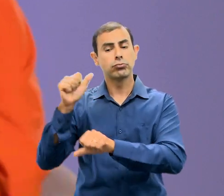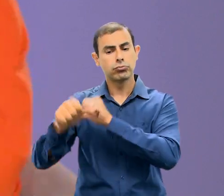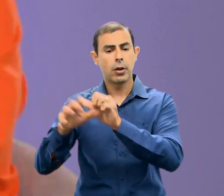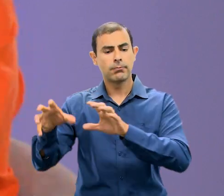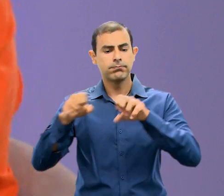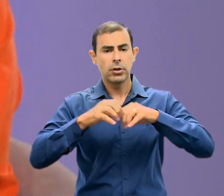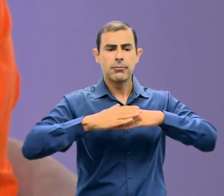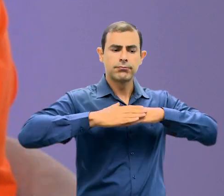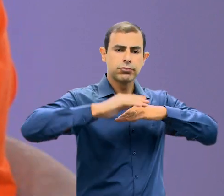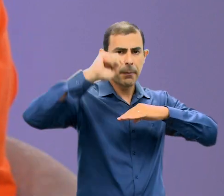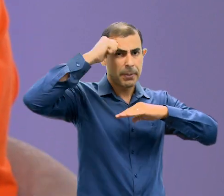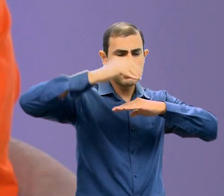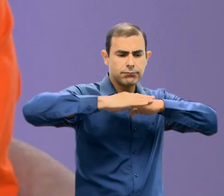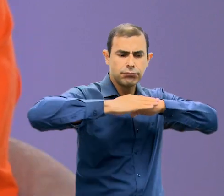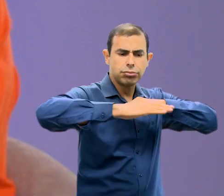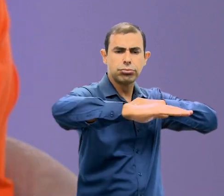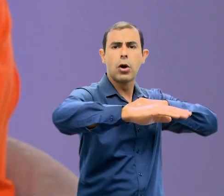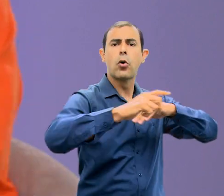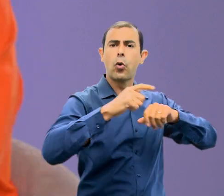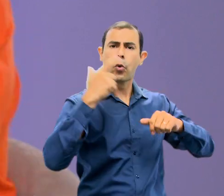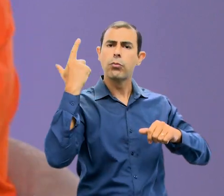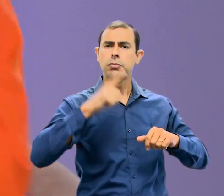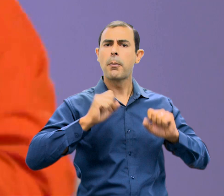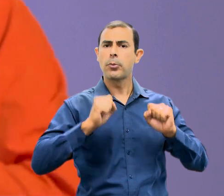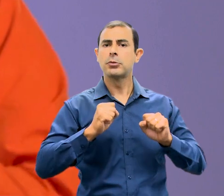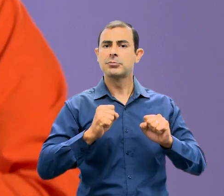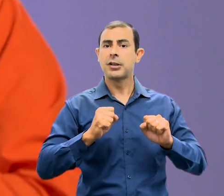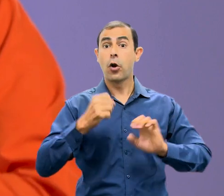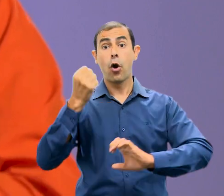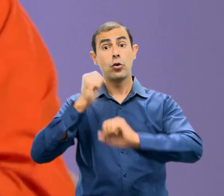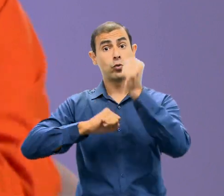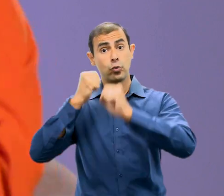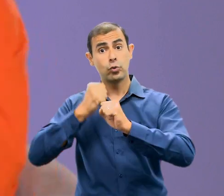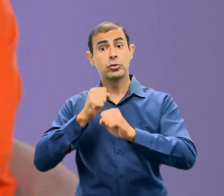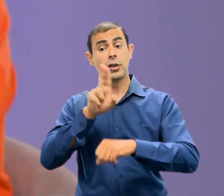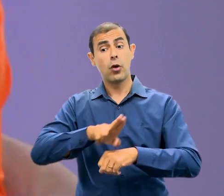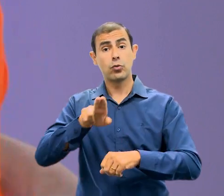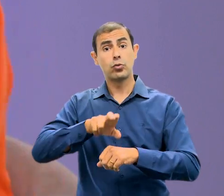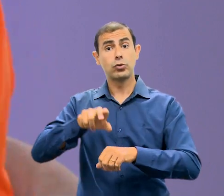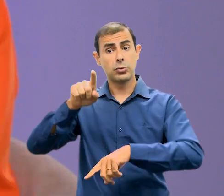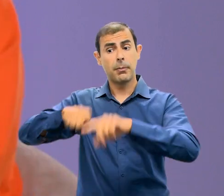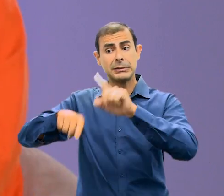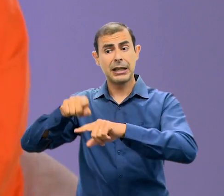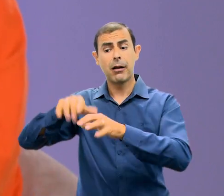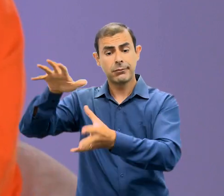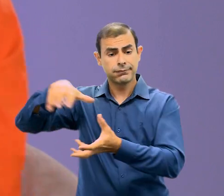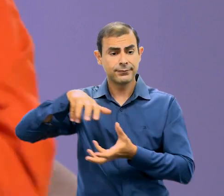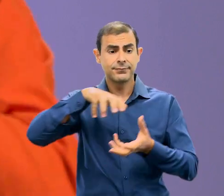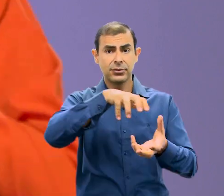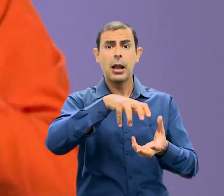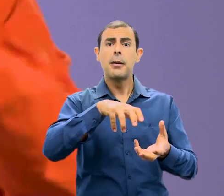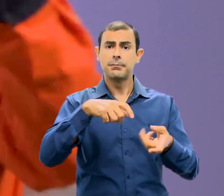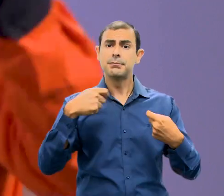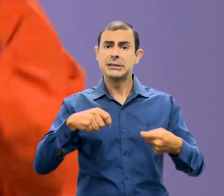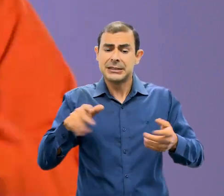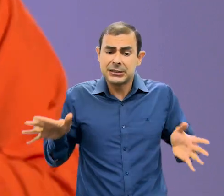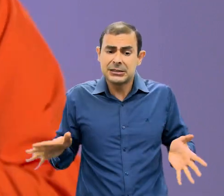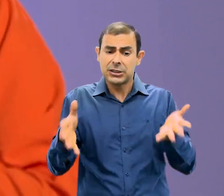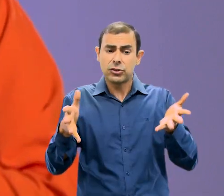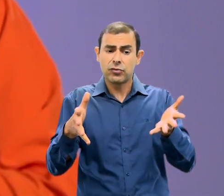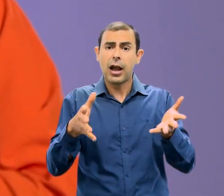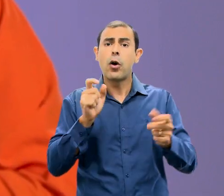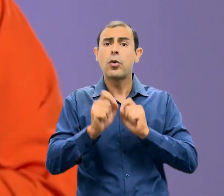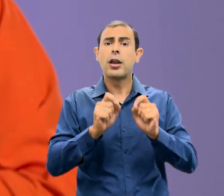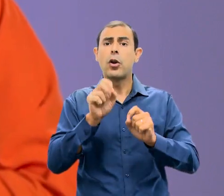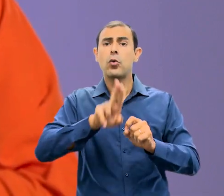Nós precisamos incentivar as indústrias que fazem essa reciclagem a vender esse material para Campo Grande para a gente utilizar, por